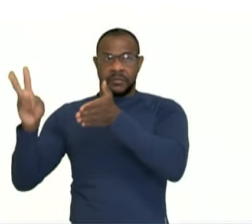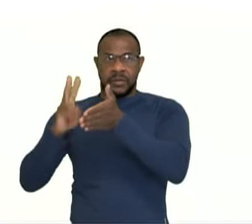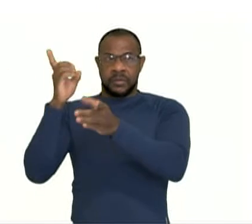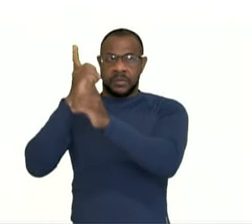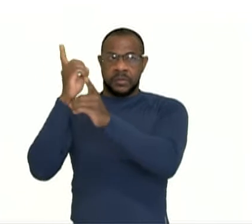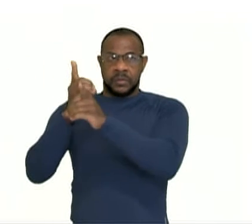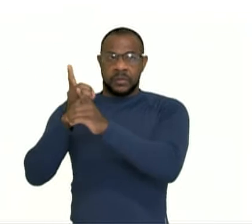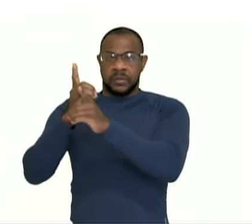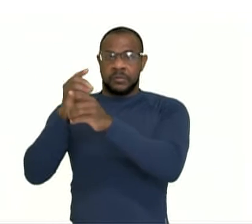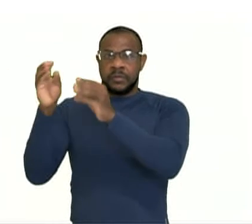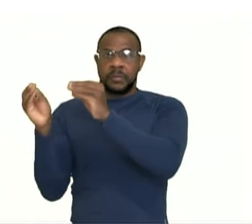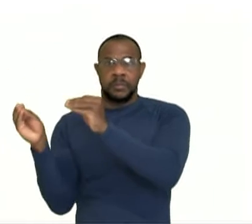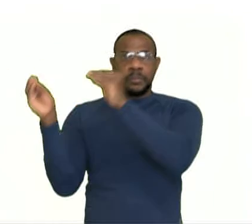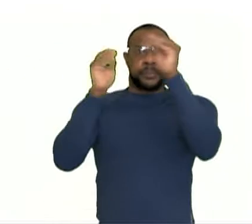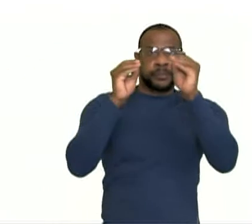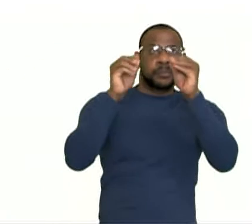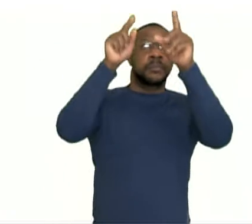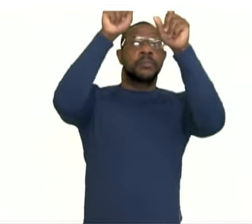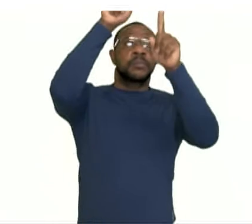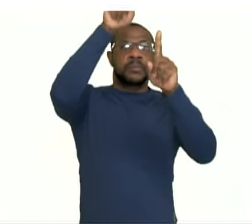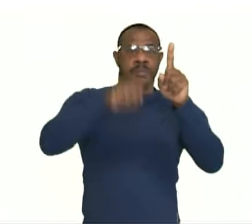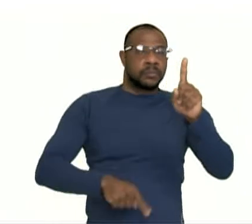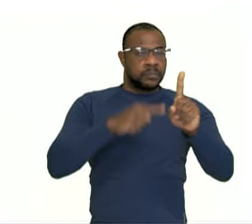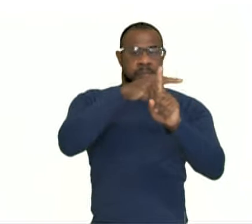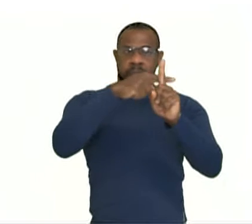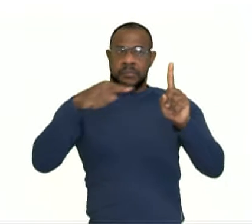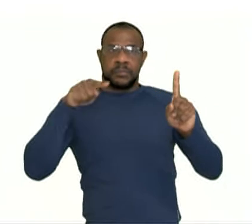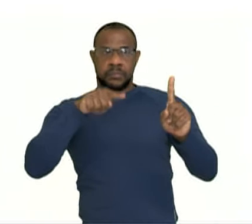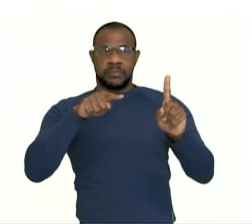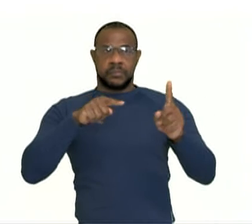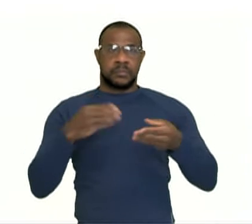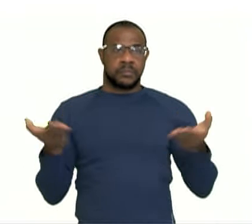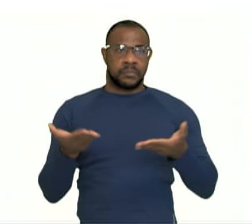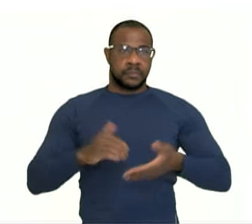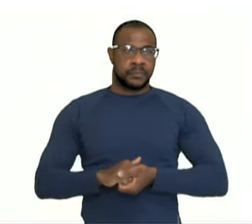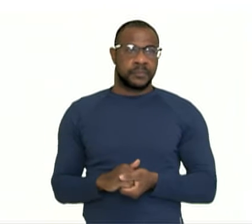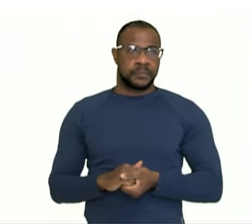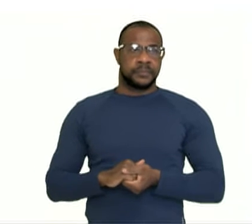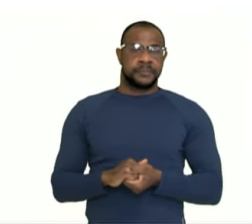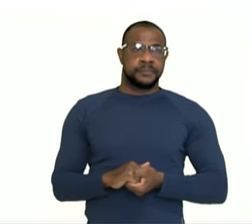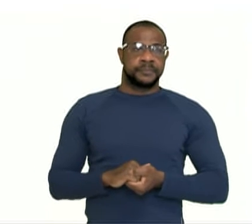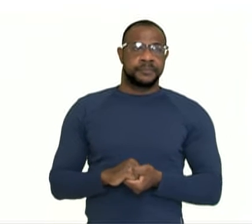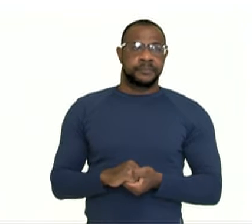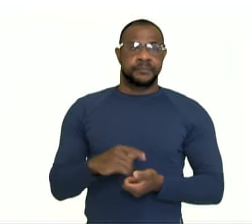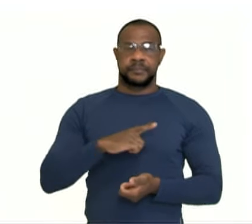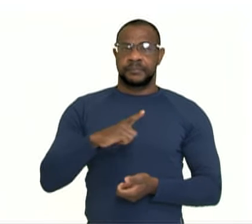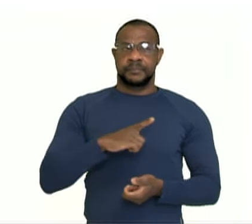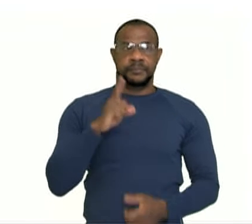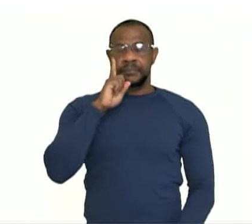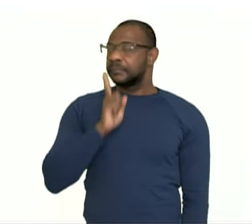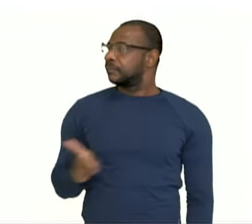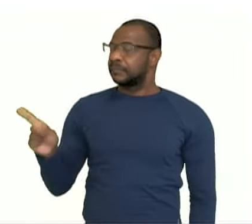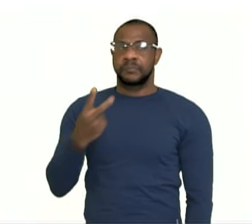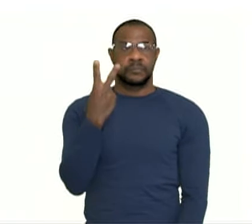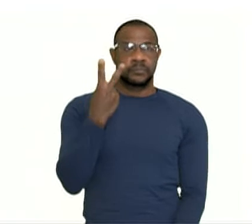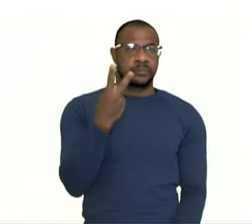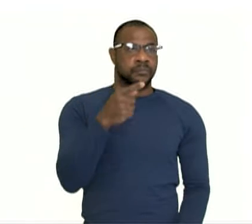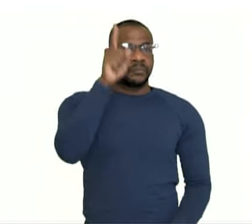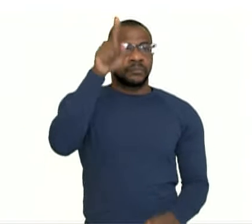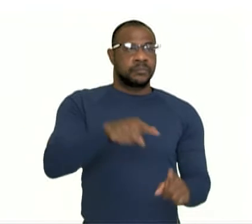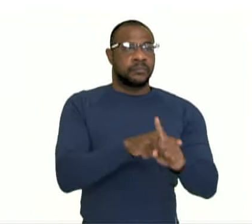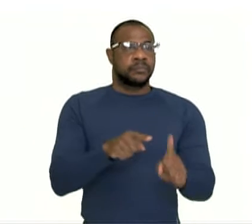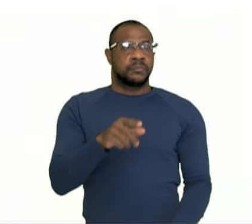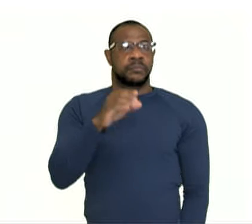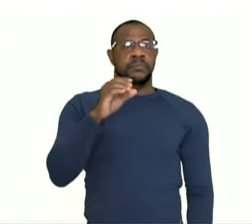e nós vamos colocar, então, no gráfico. Aqui eu tenho dois gráficos, o da